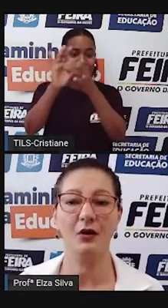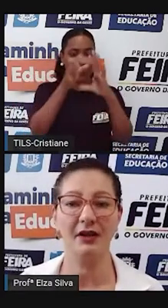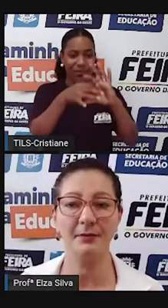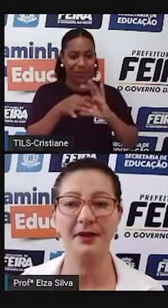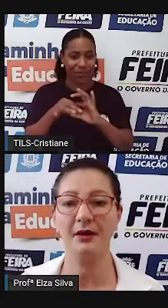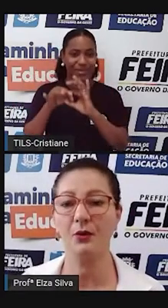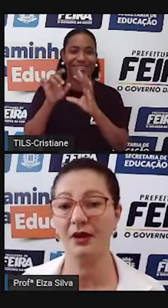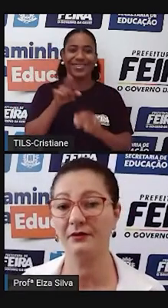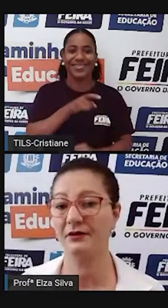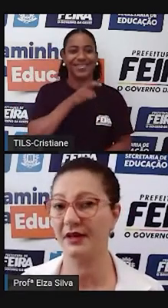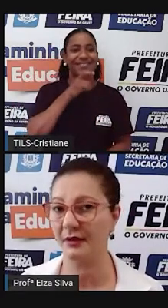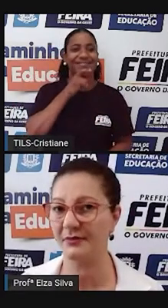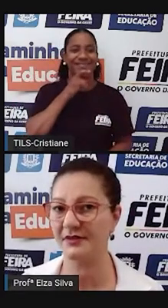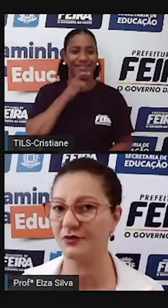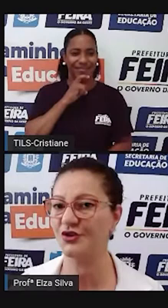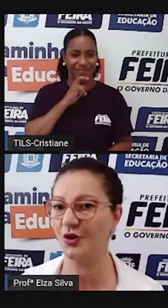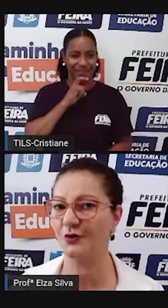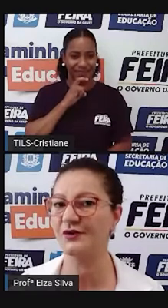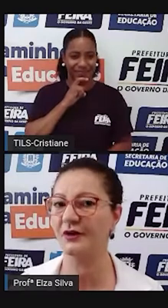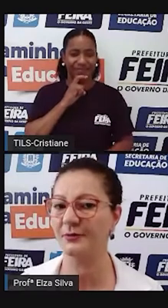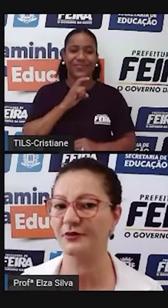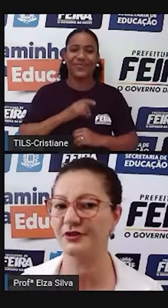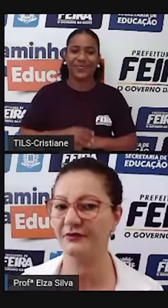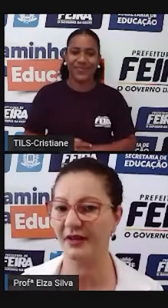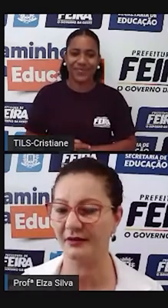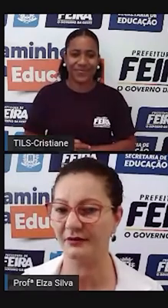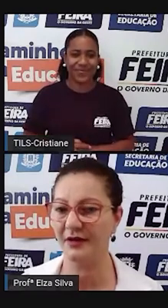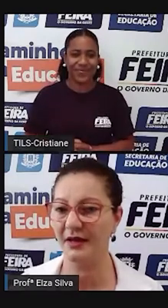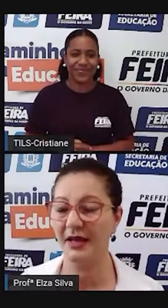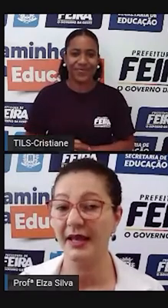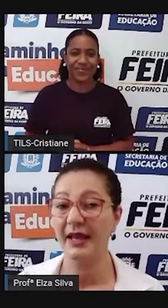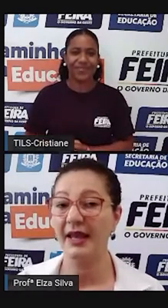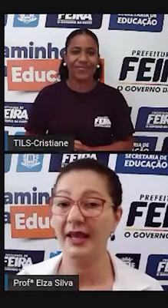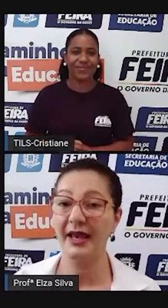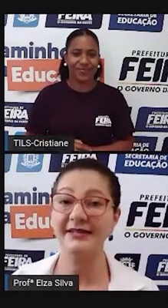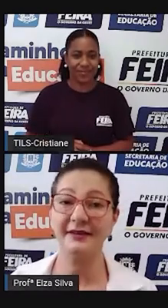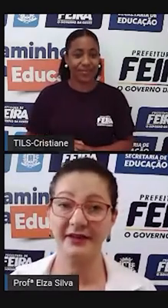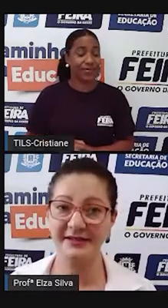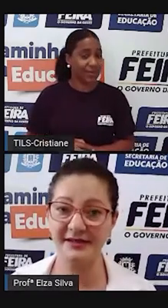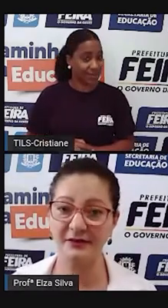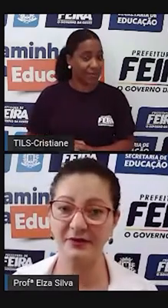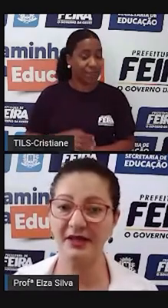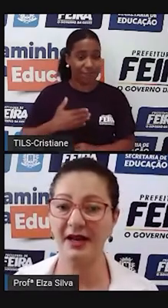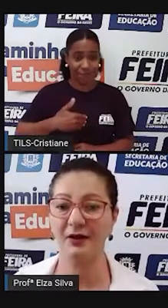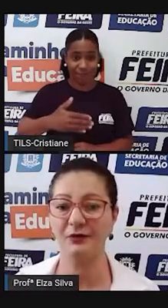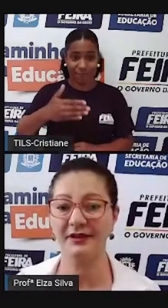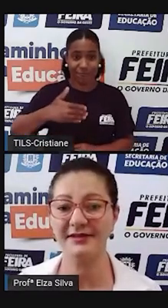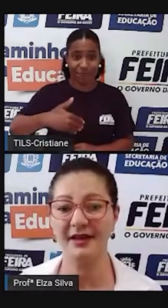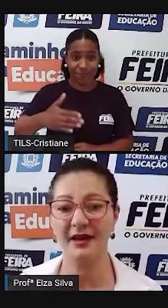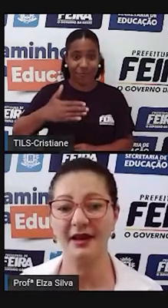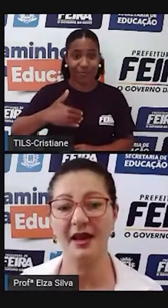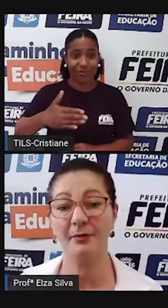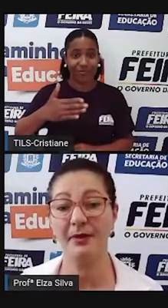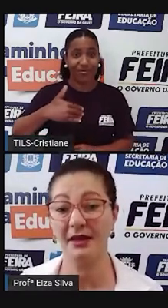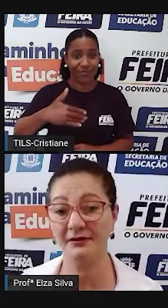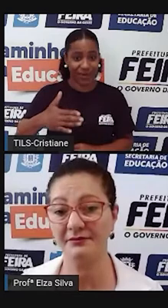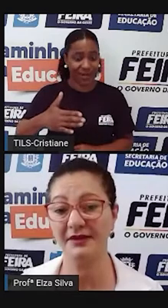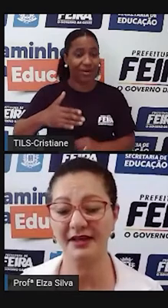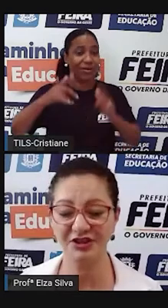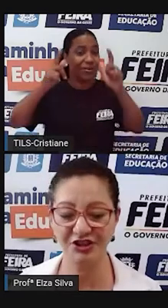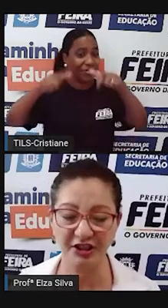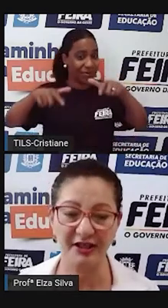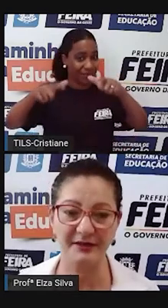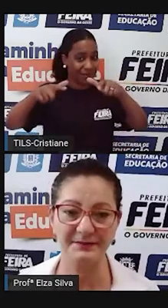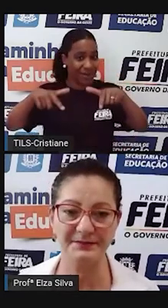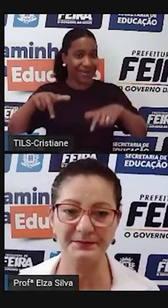dos Olympic Winter Games, dos Jogos Olímpicos de Inverno. E essa versão irá acontecer em Beijing,